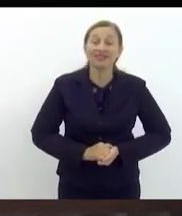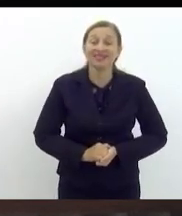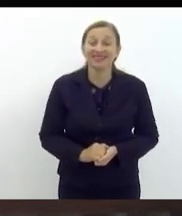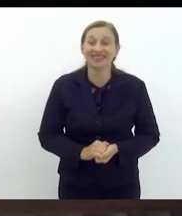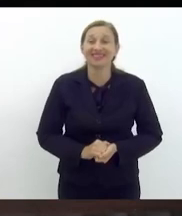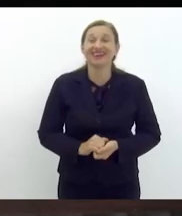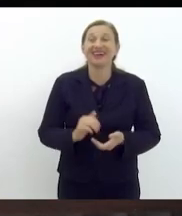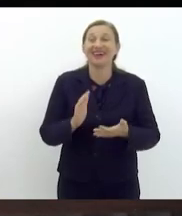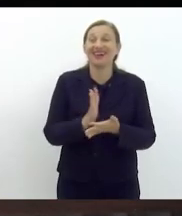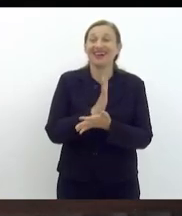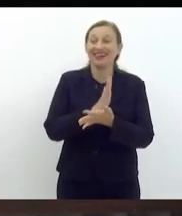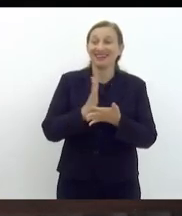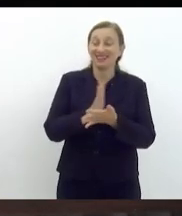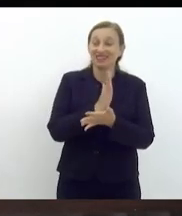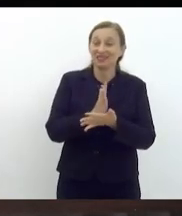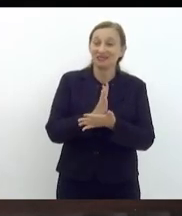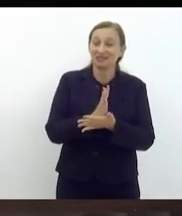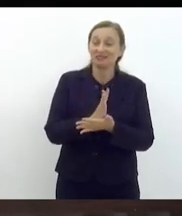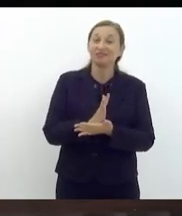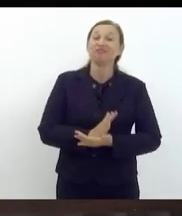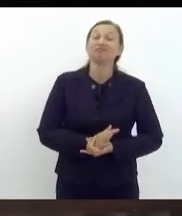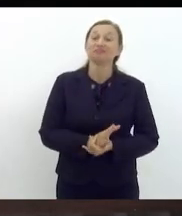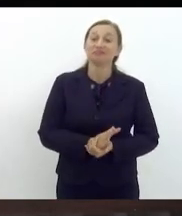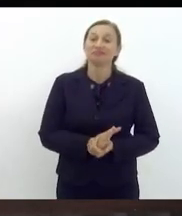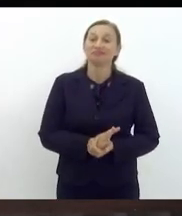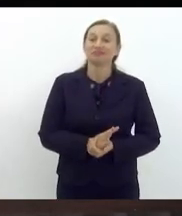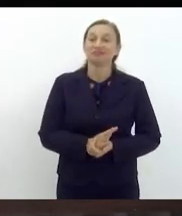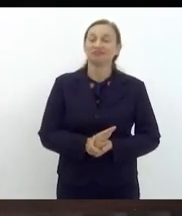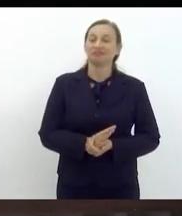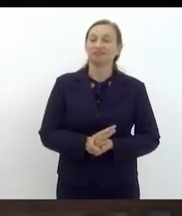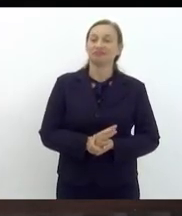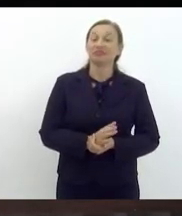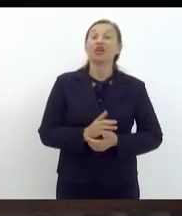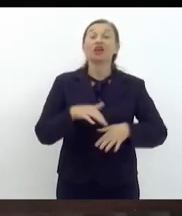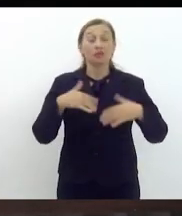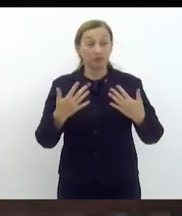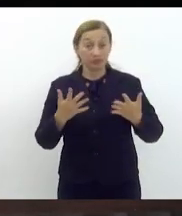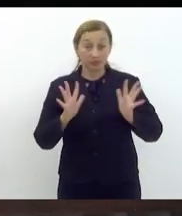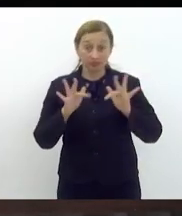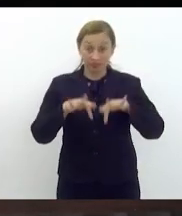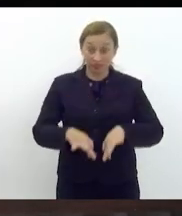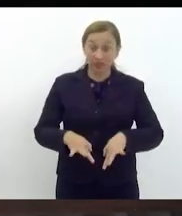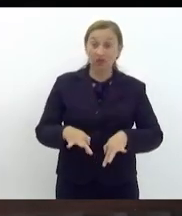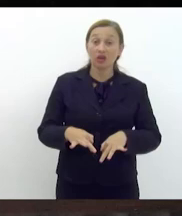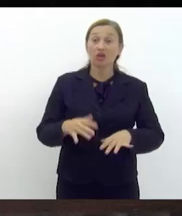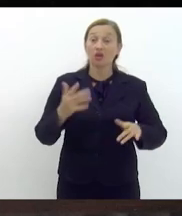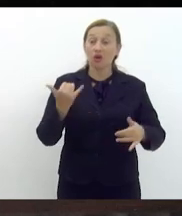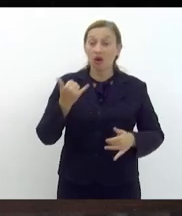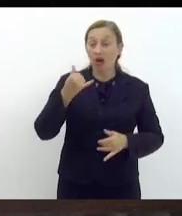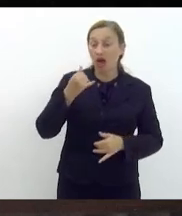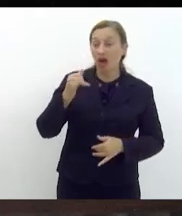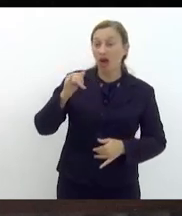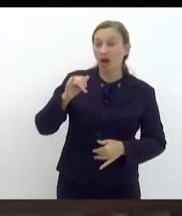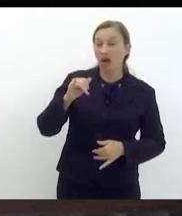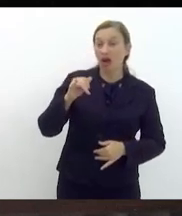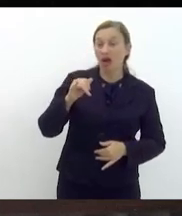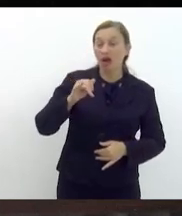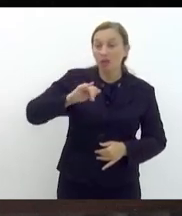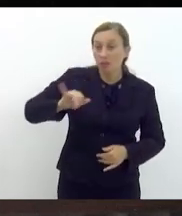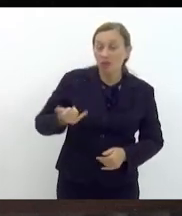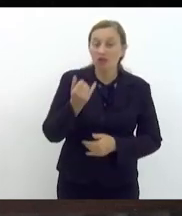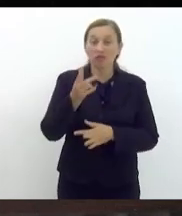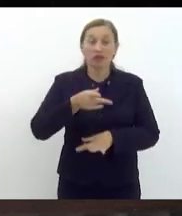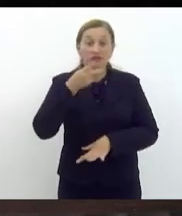muitas vezes, são negligenciadas. E, por fim, eu aproveito em sejo para destacar